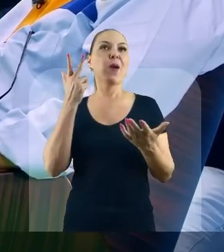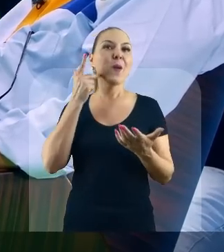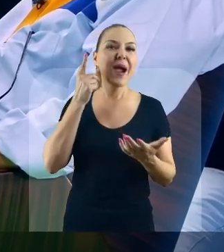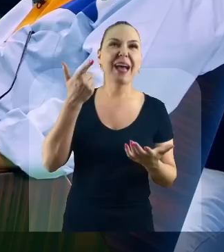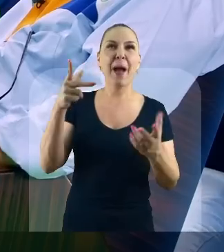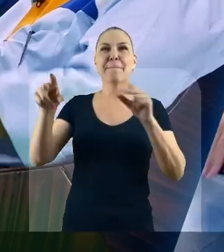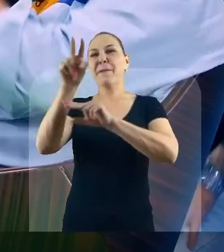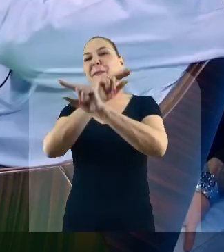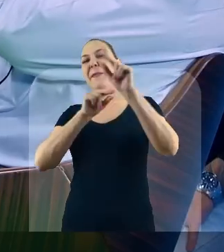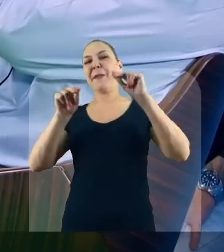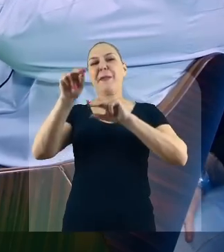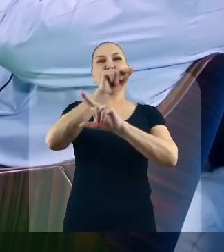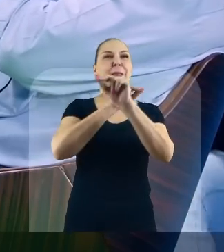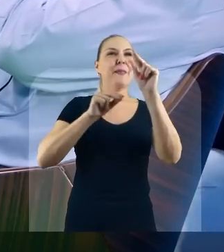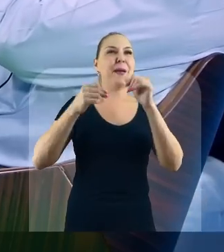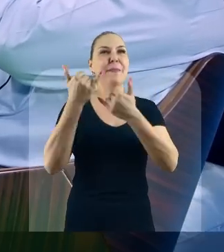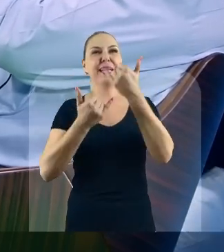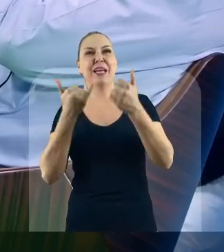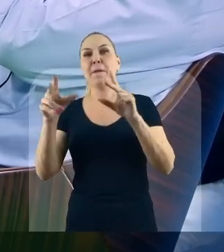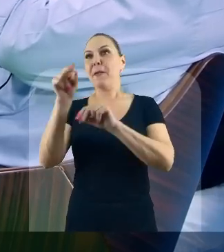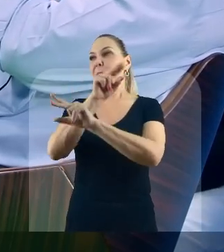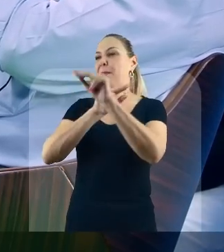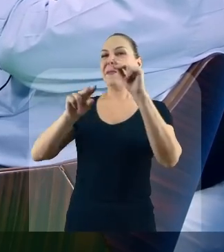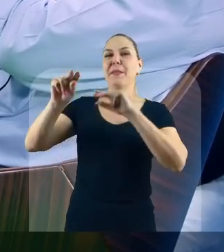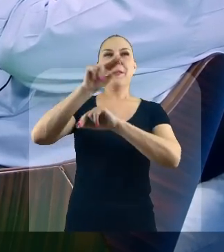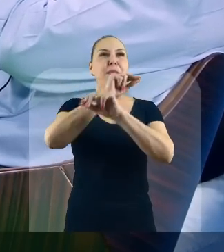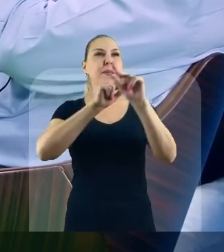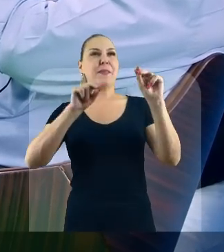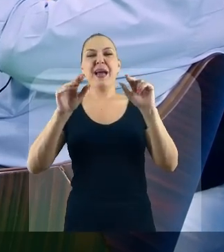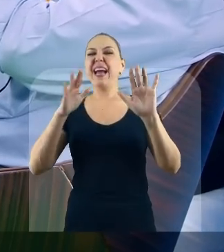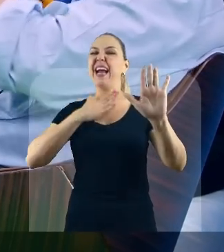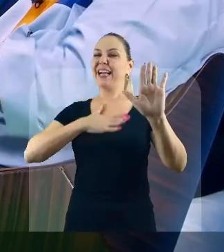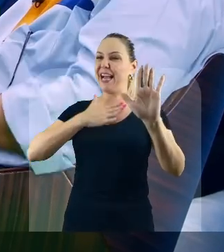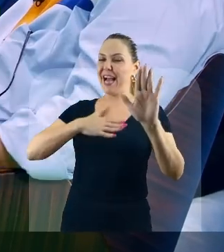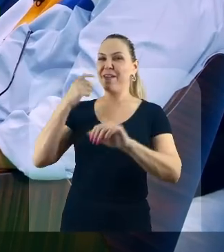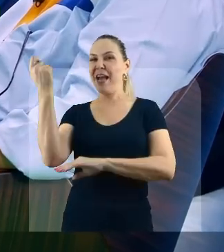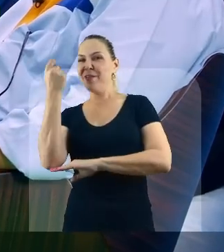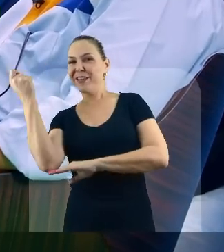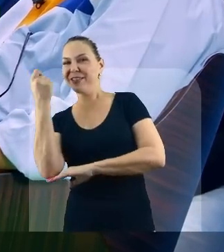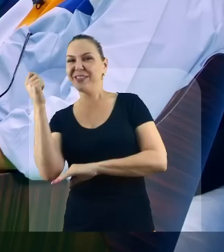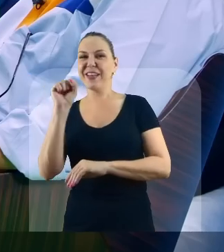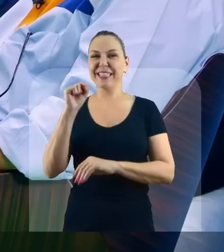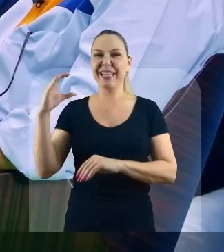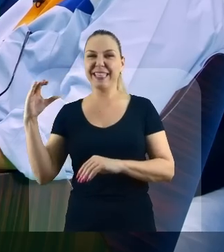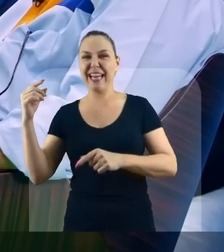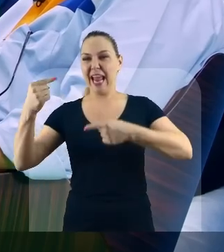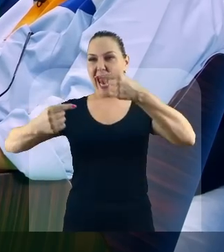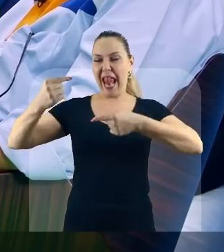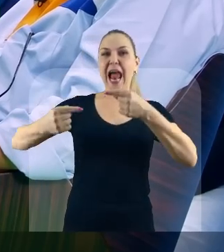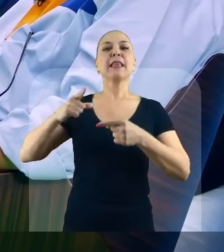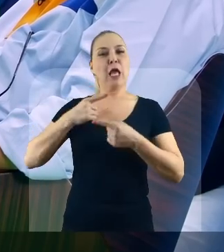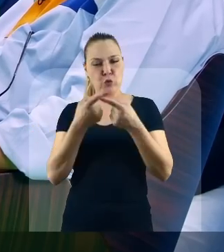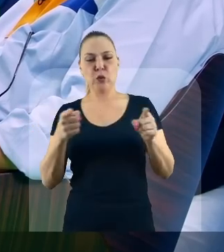pra fazer Ceará. Não. Só pra fazer um contraponto aqui da rivalidade entre Rio Grande do Sul e Santa Catarina. Tá, tem um